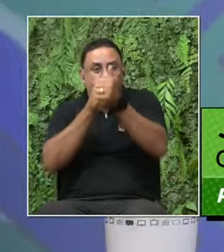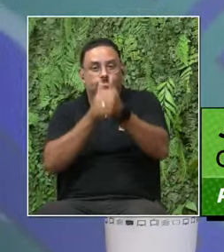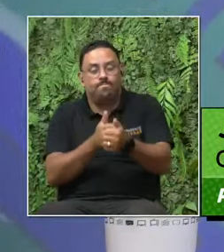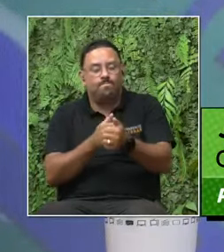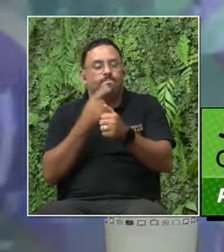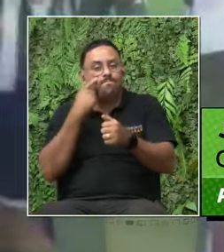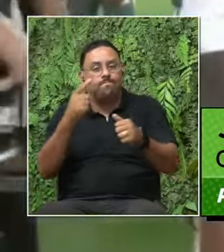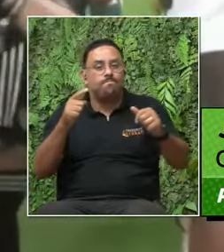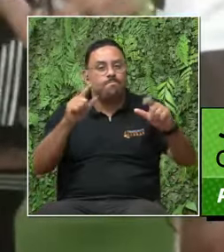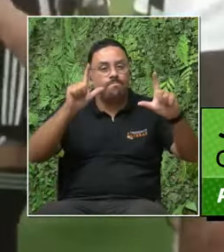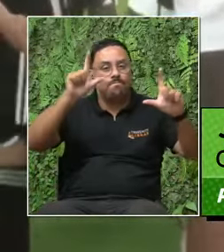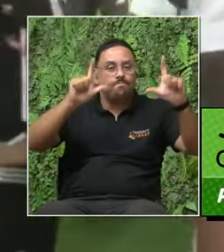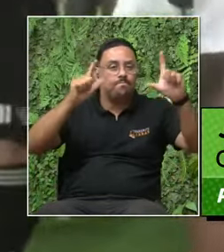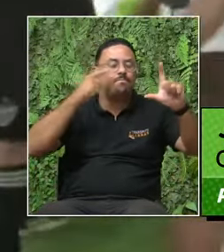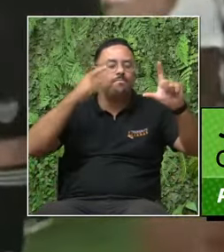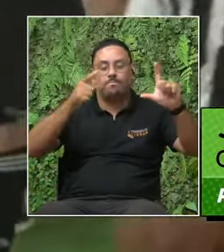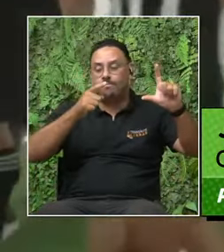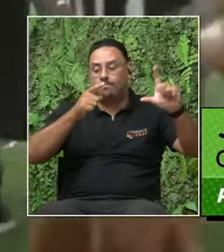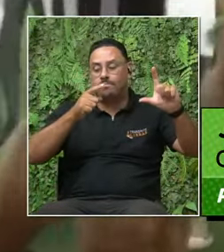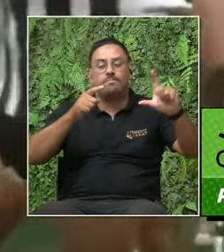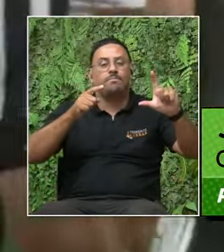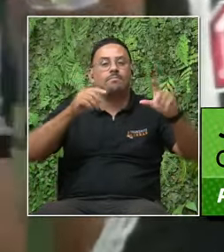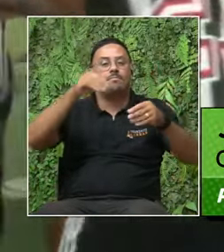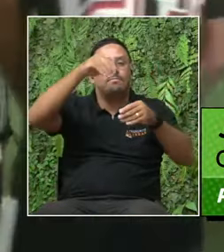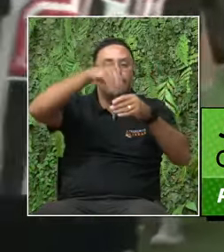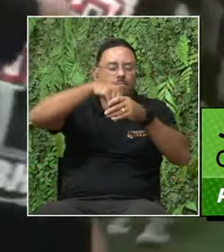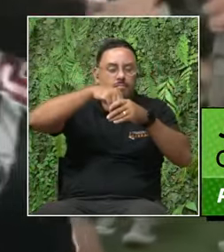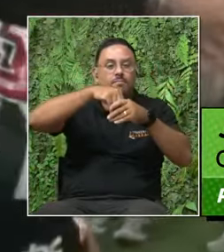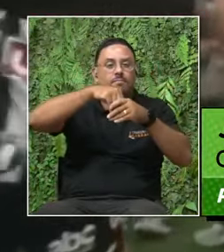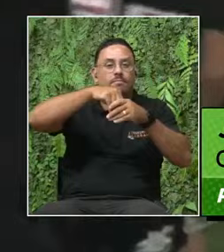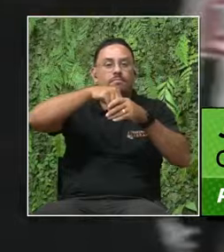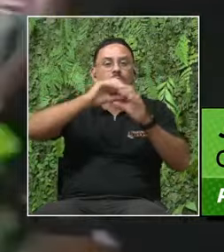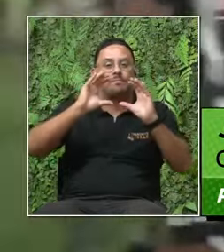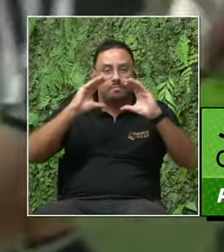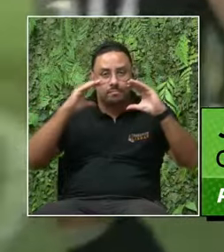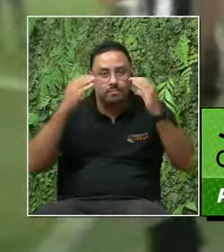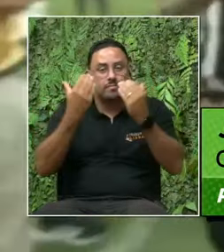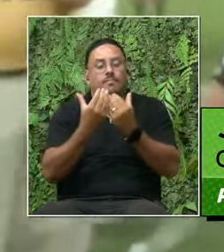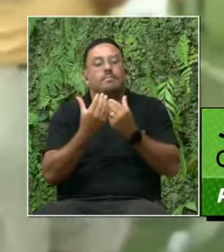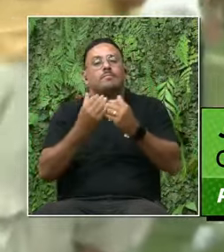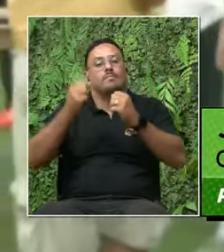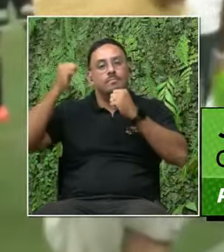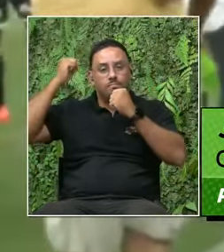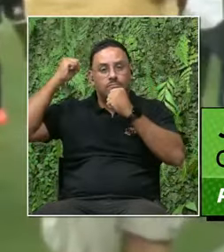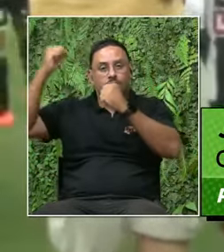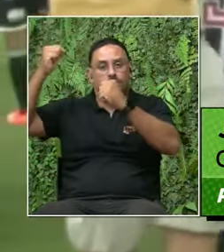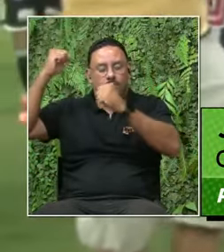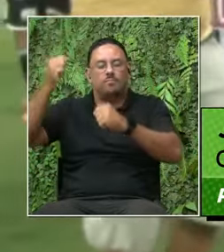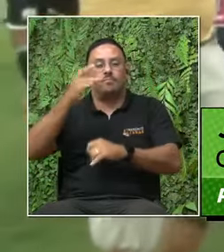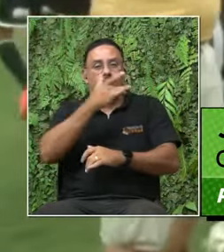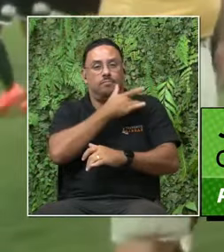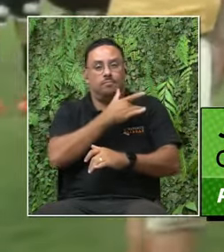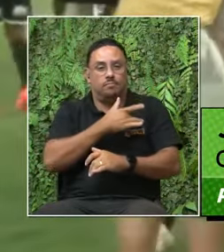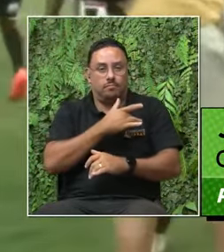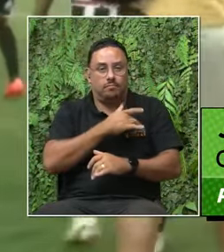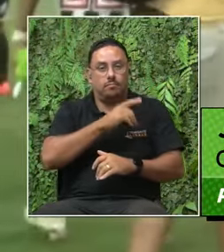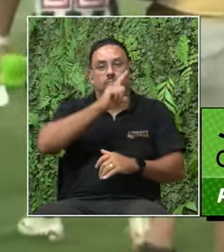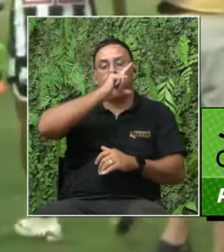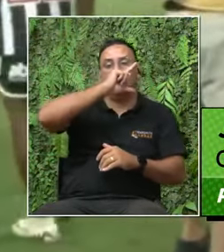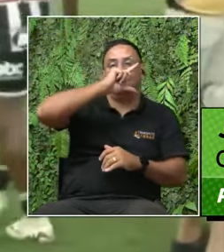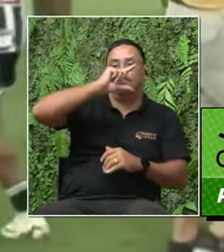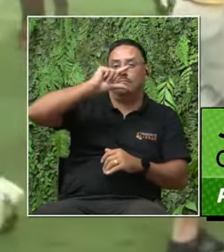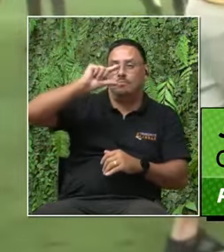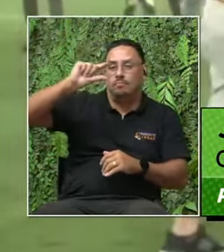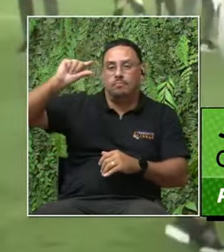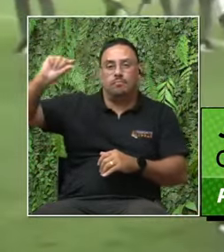aqui imagens do Mineirão né o torcedor do Cruzeiro vai deixando